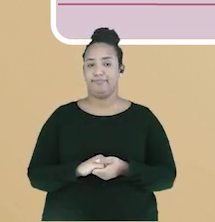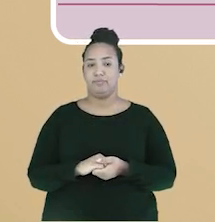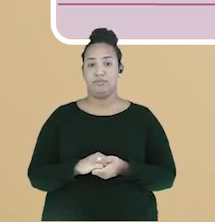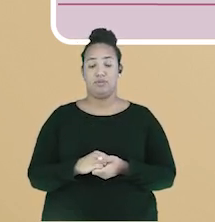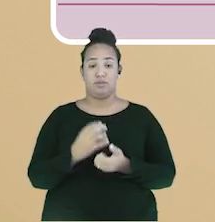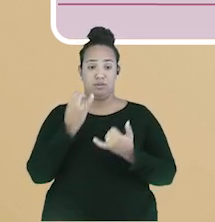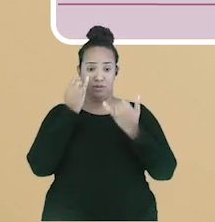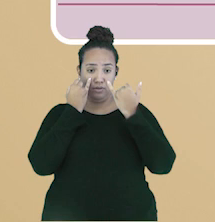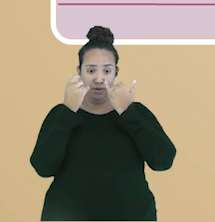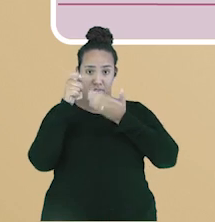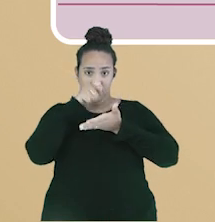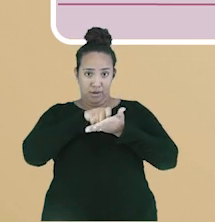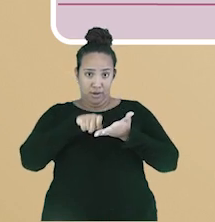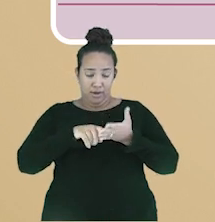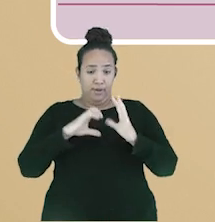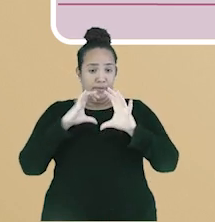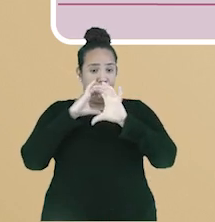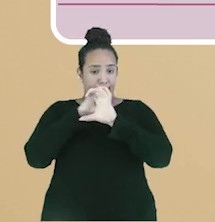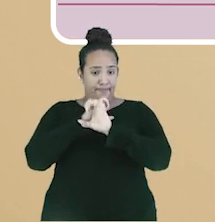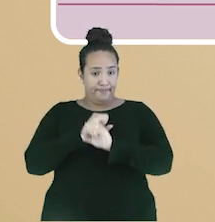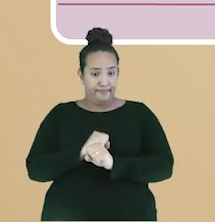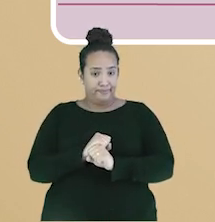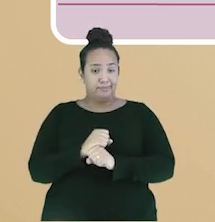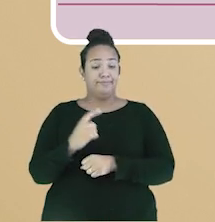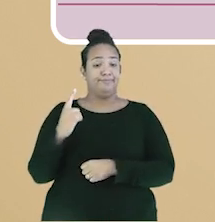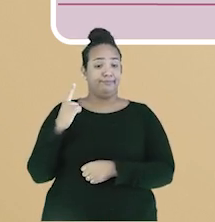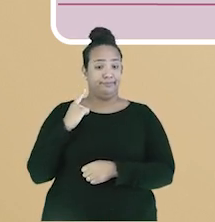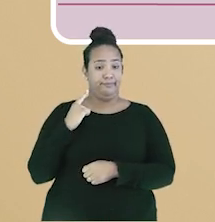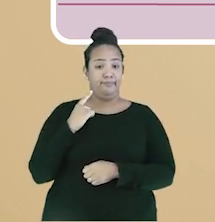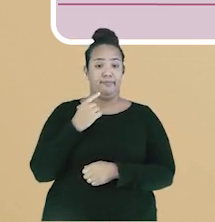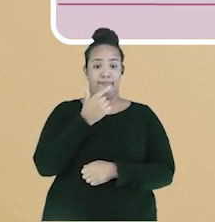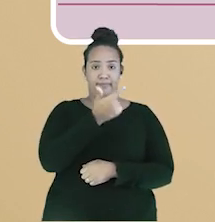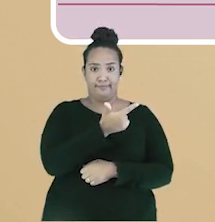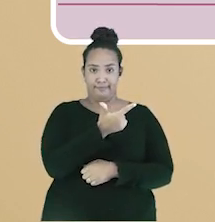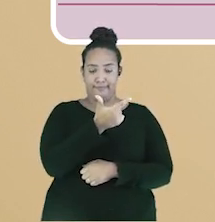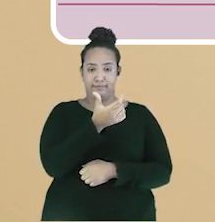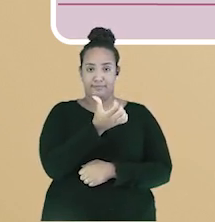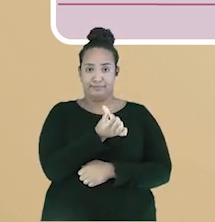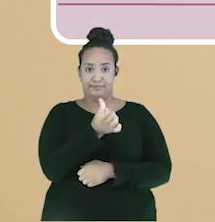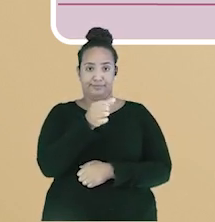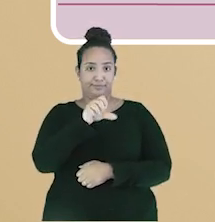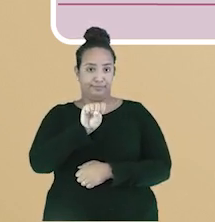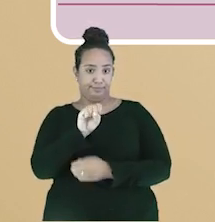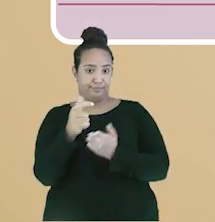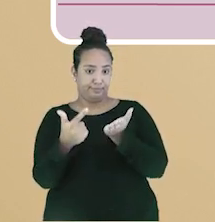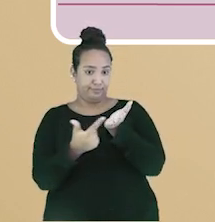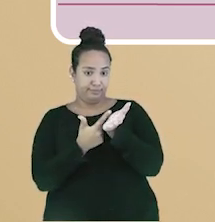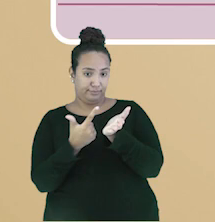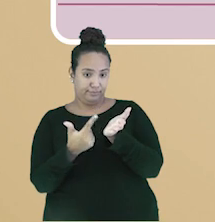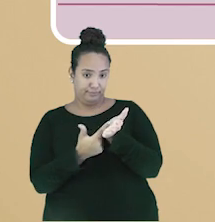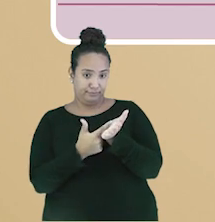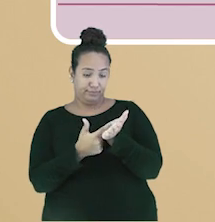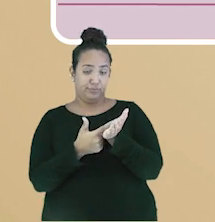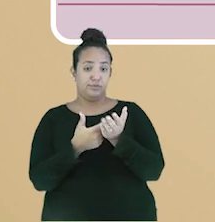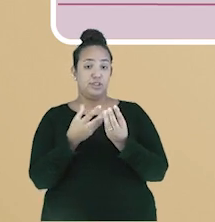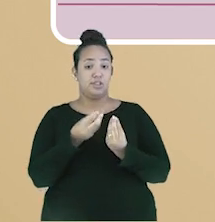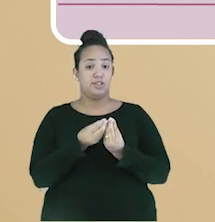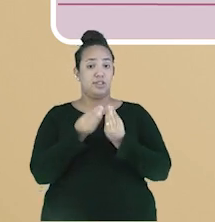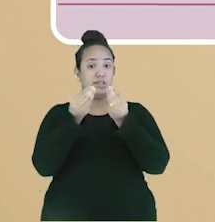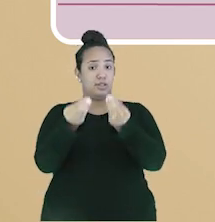e calculamos. Na biblioteca tinha o total de 268 livros e foram